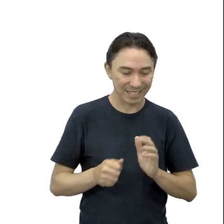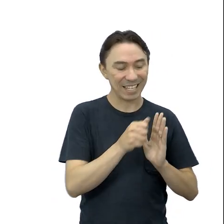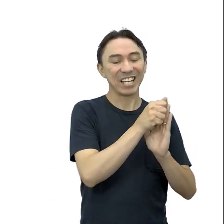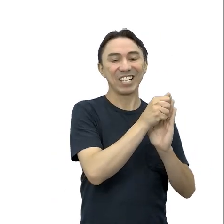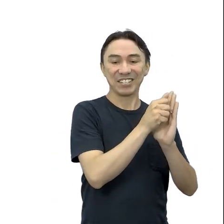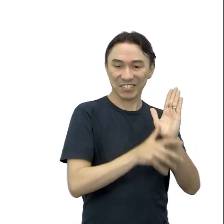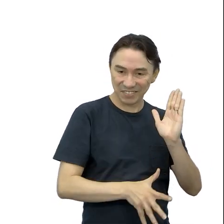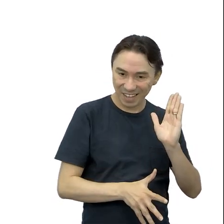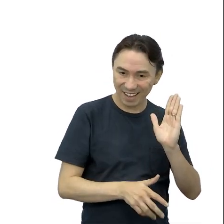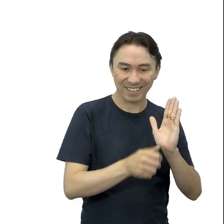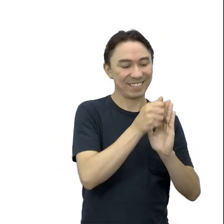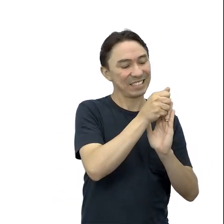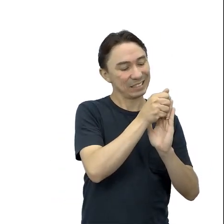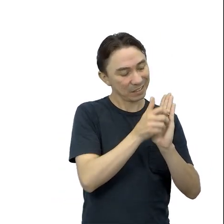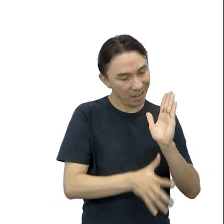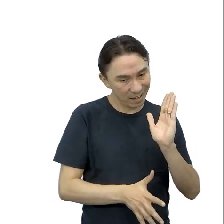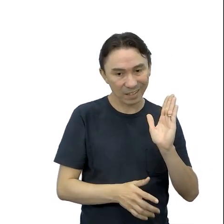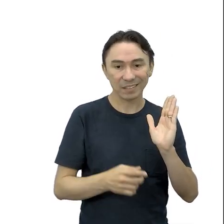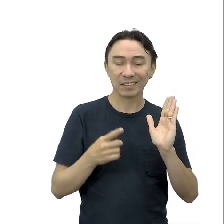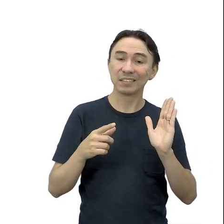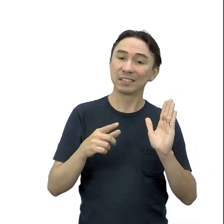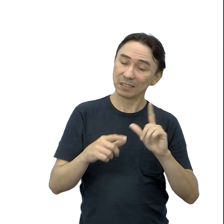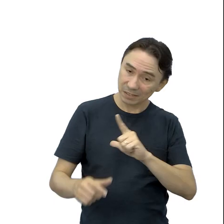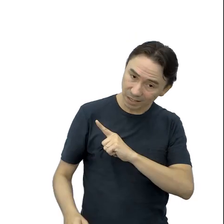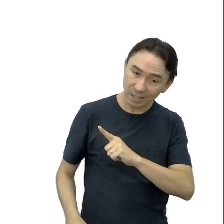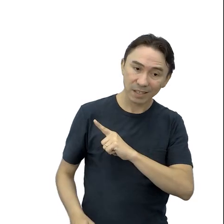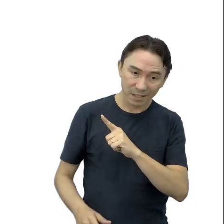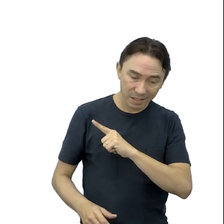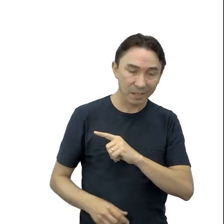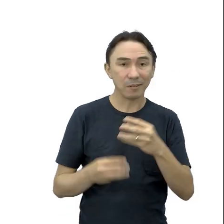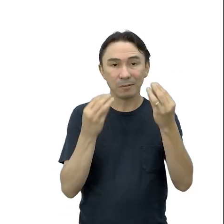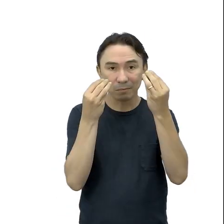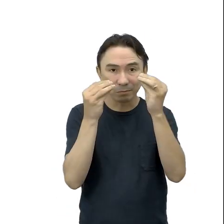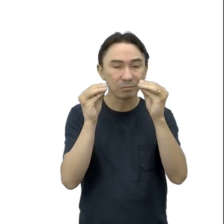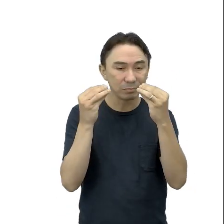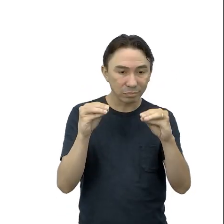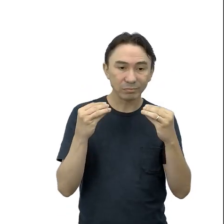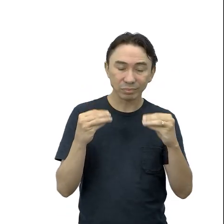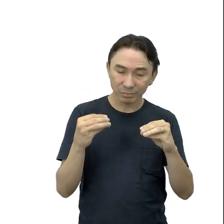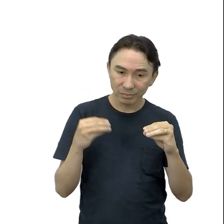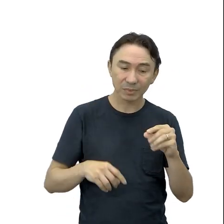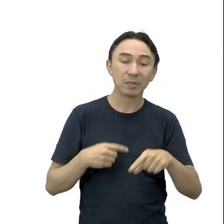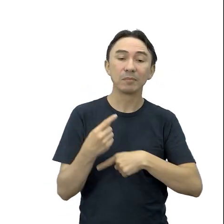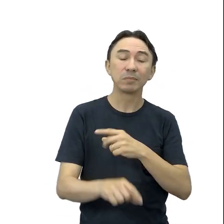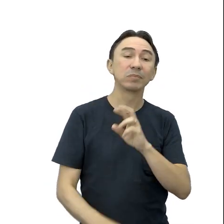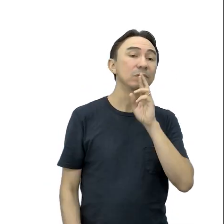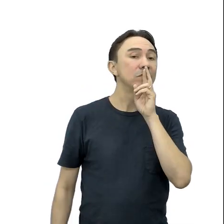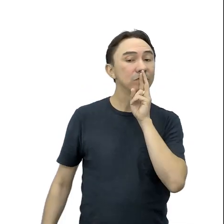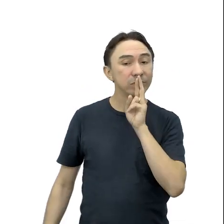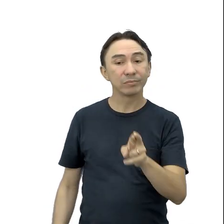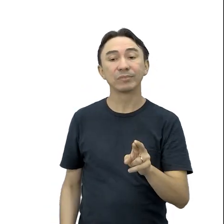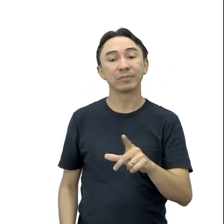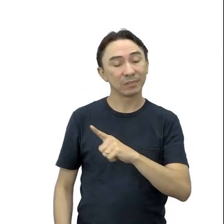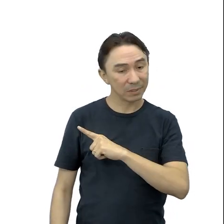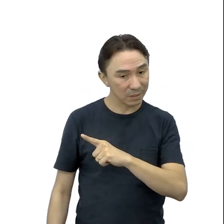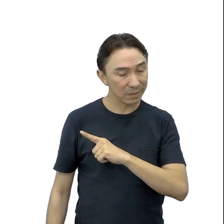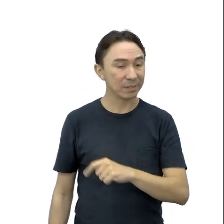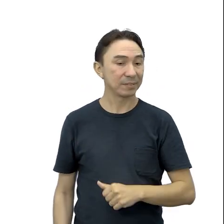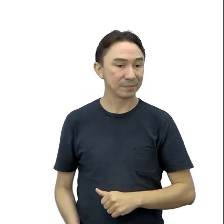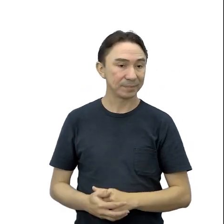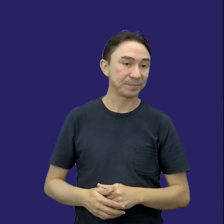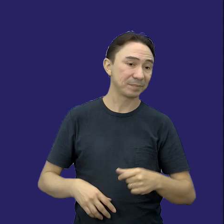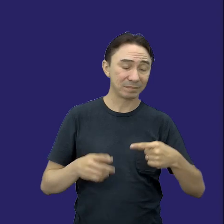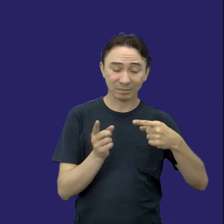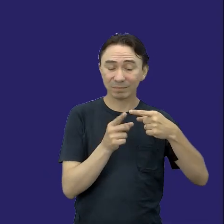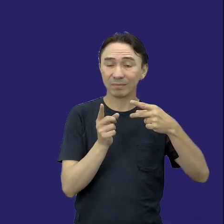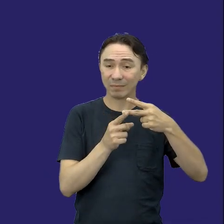cada término de uma sequência, ele faz uma avaliação. Então, aqui a gente tem alguns